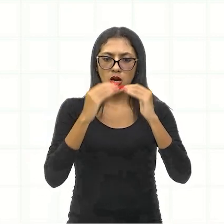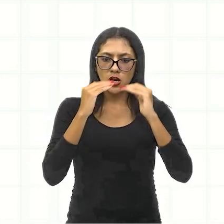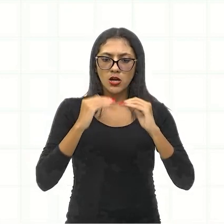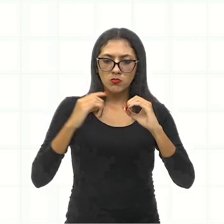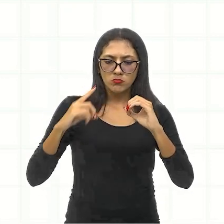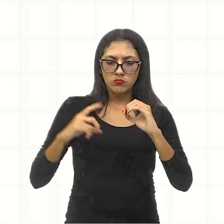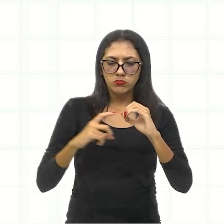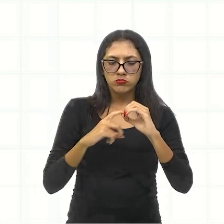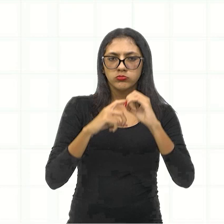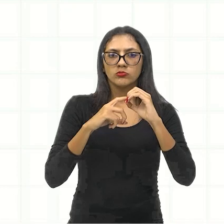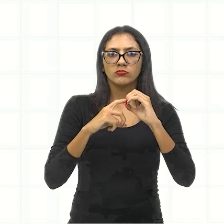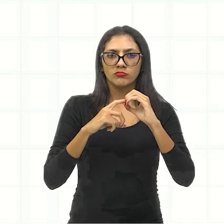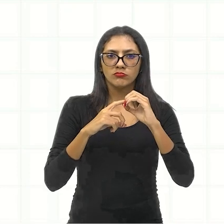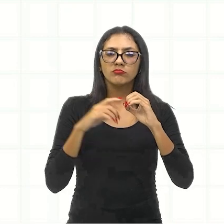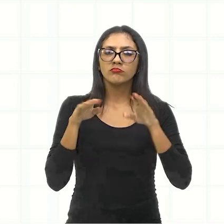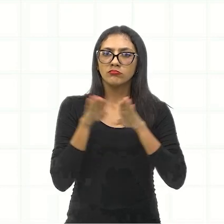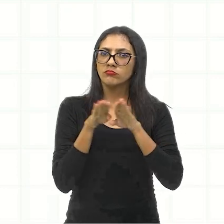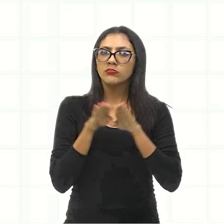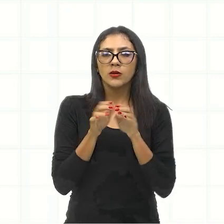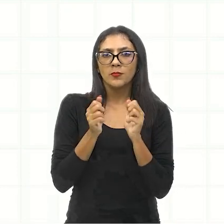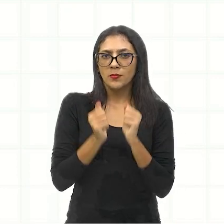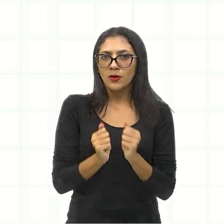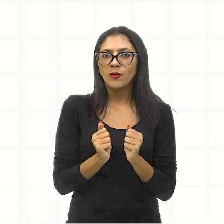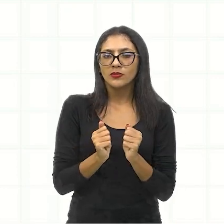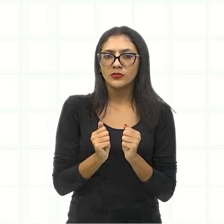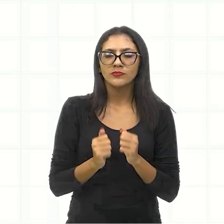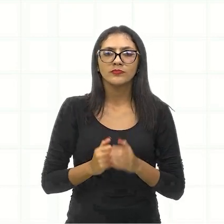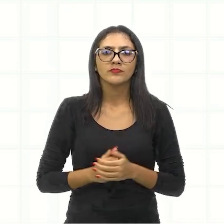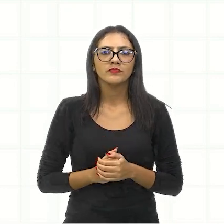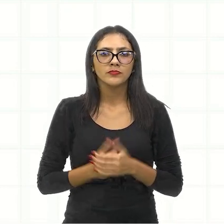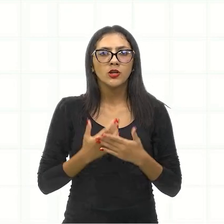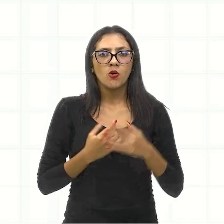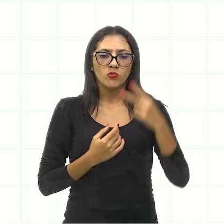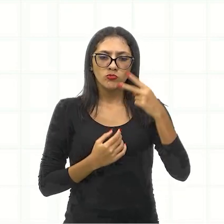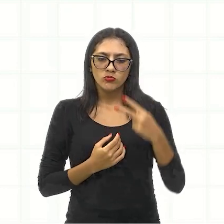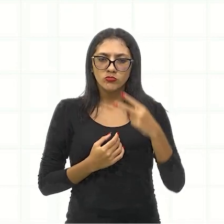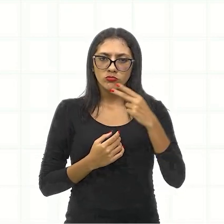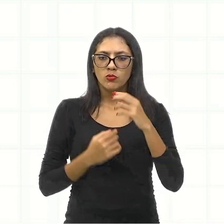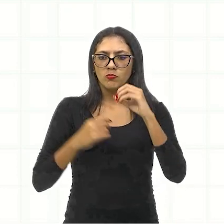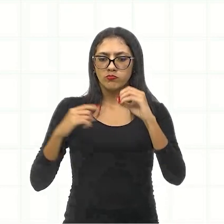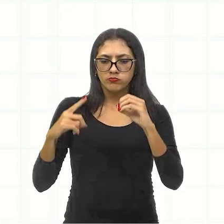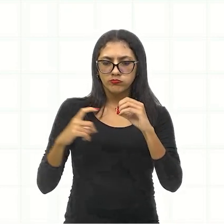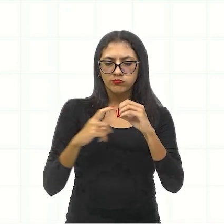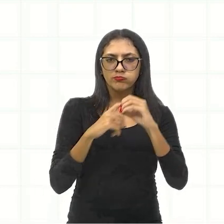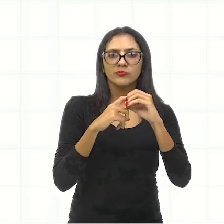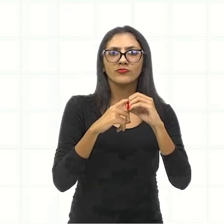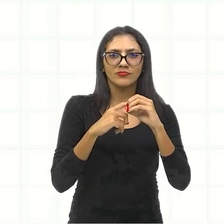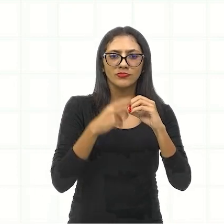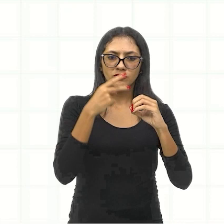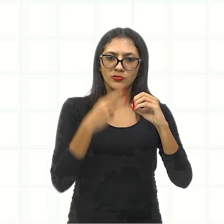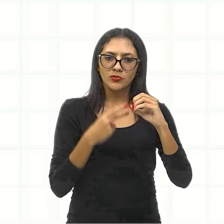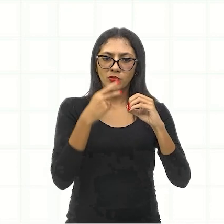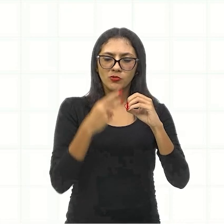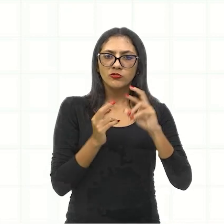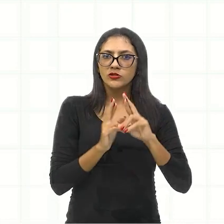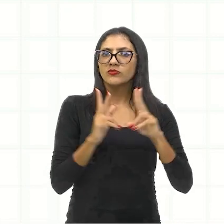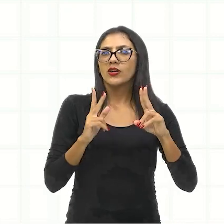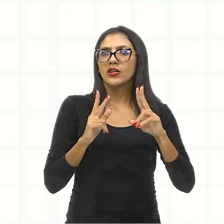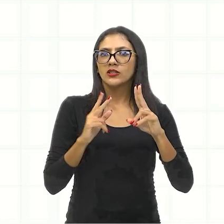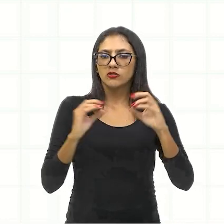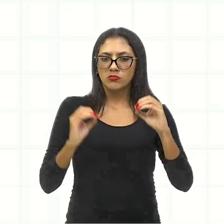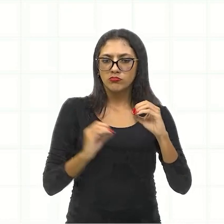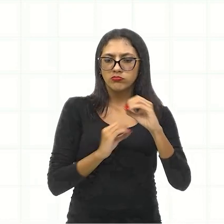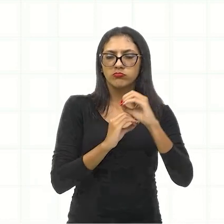sendo fecundado por um espermatozoide. Então, 2 espermatozoides fecundam 2 óvulos diferentes, que